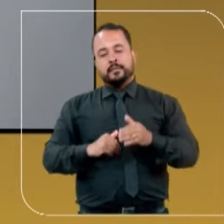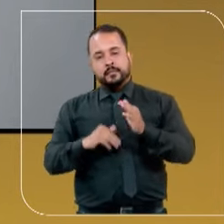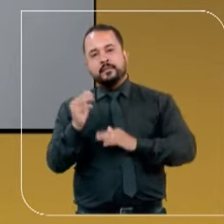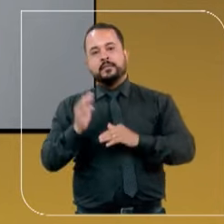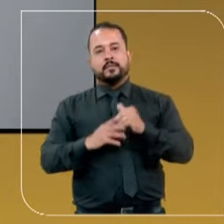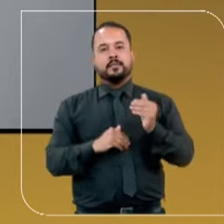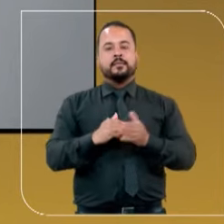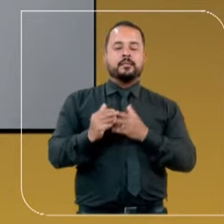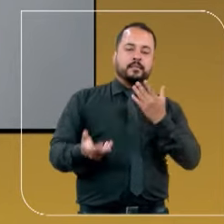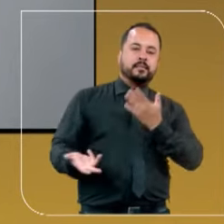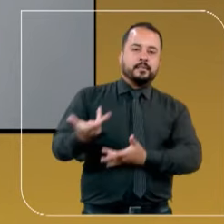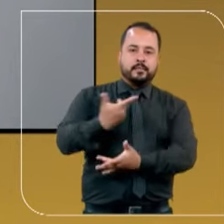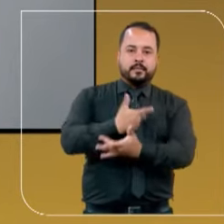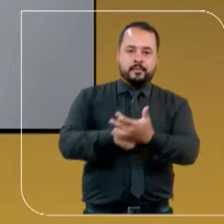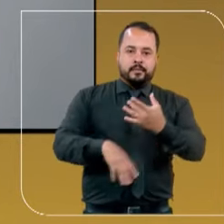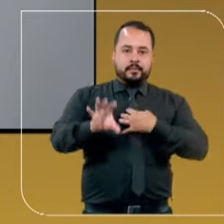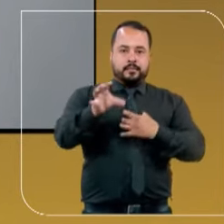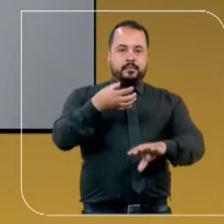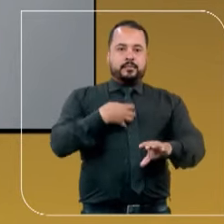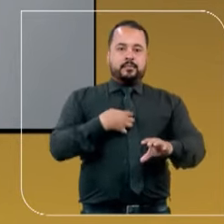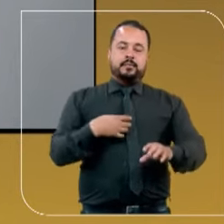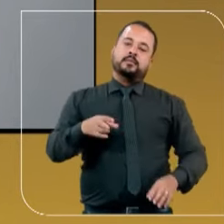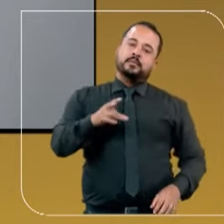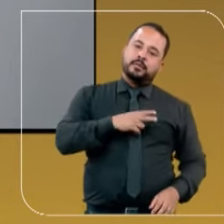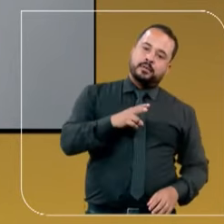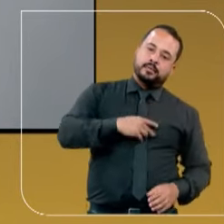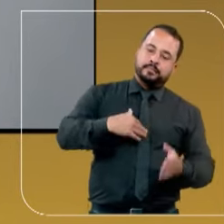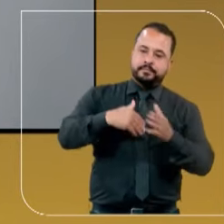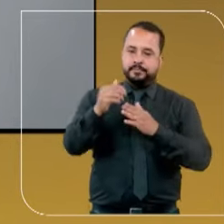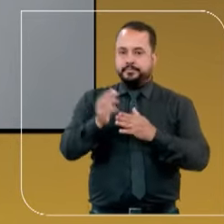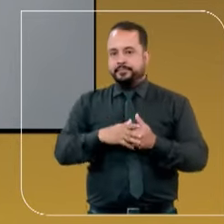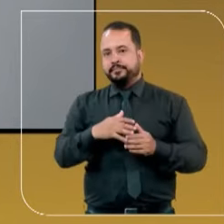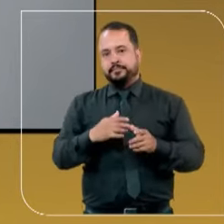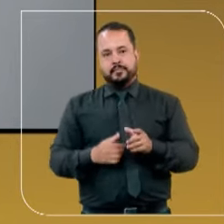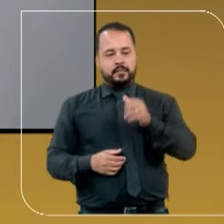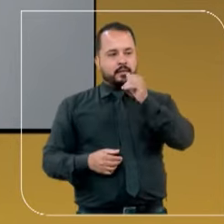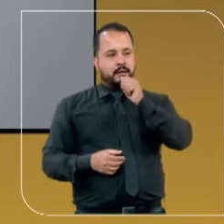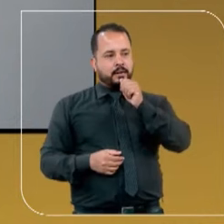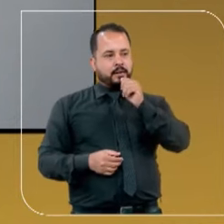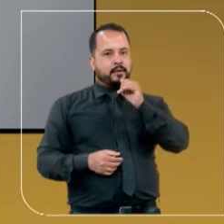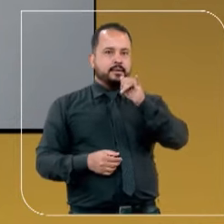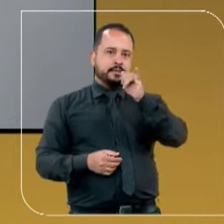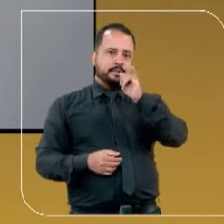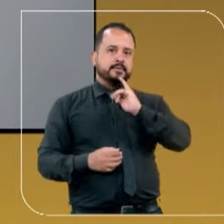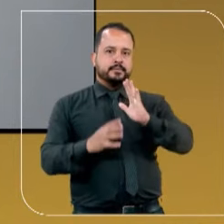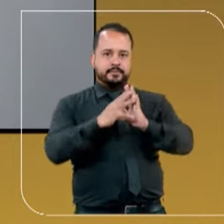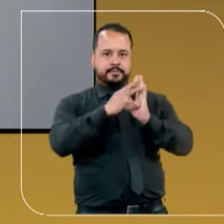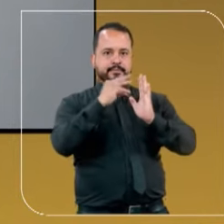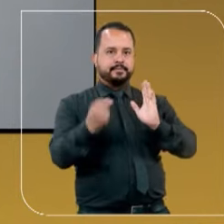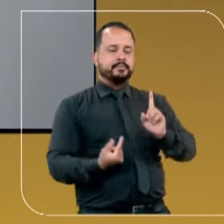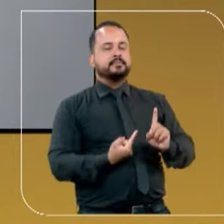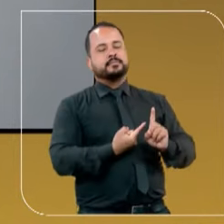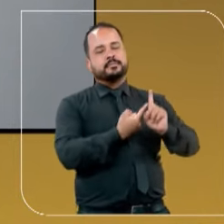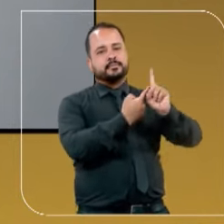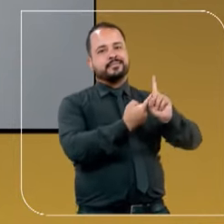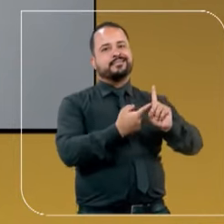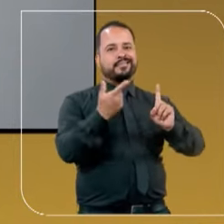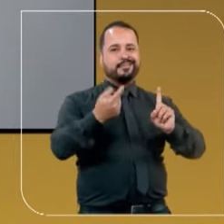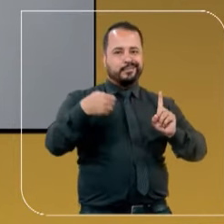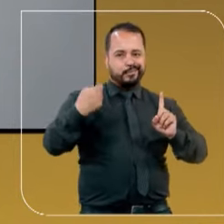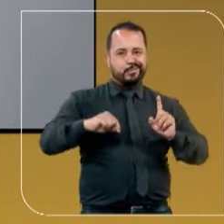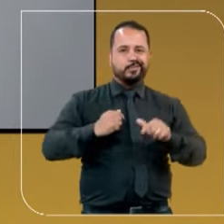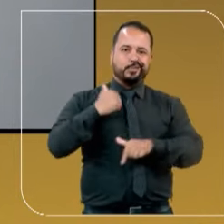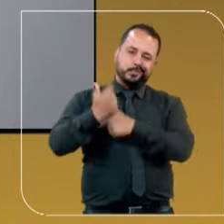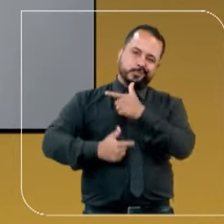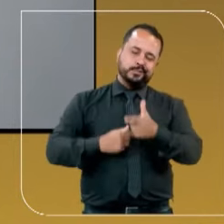individuais. Sem dúvidas, um grande exemplo a ser seguido, uma inspiração para que desempenhamos melhor a